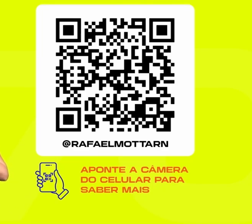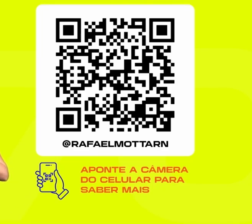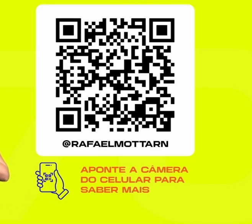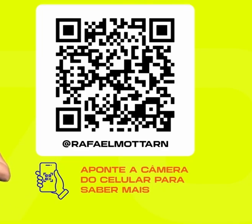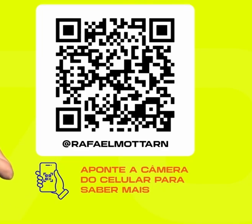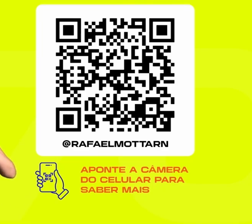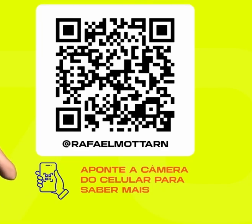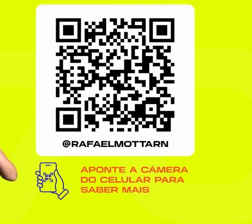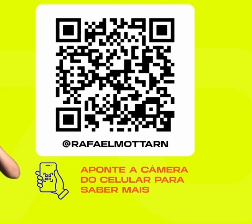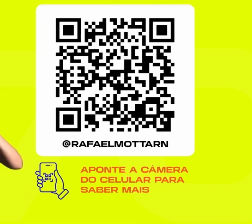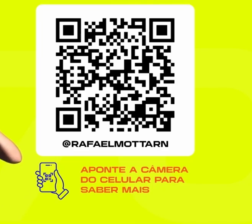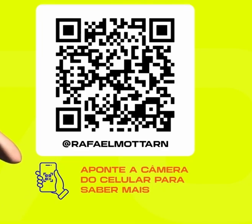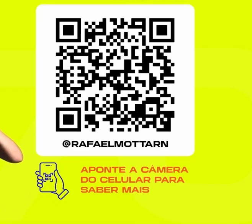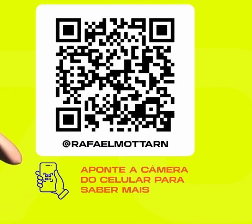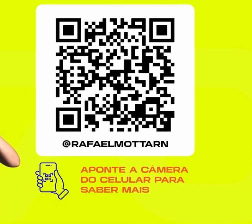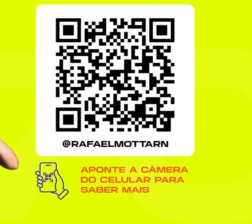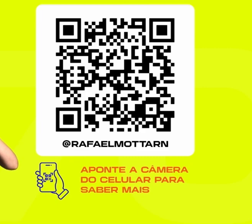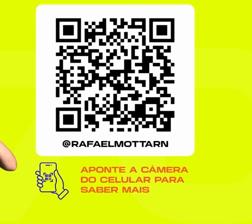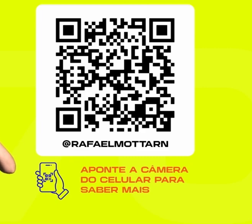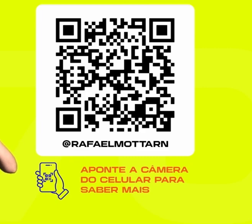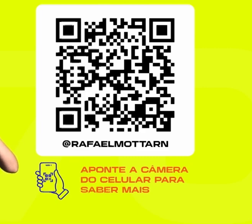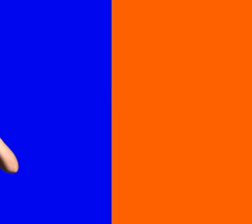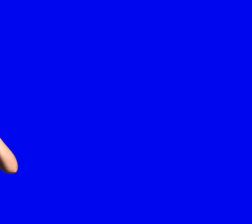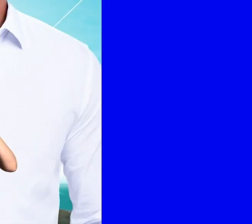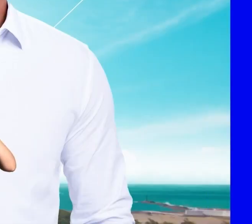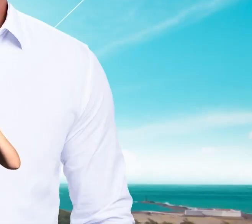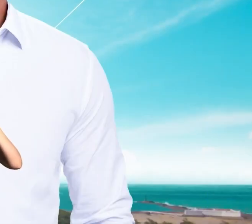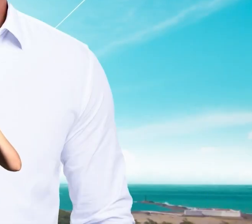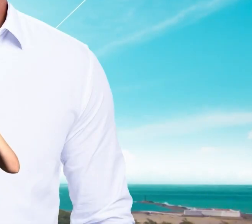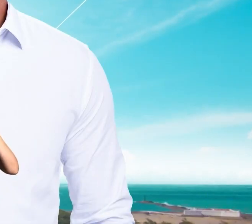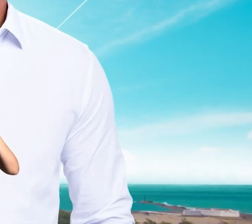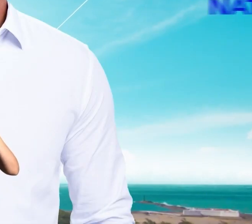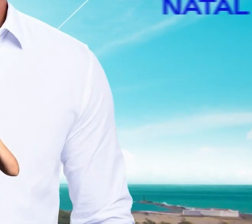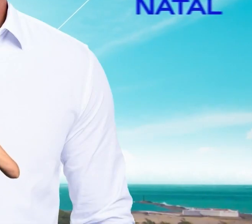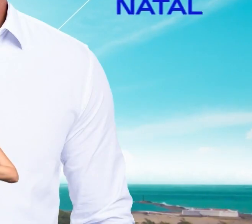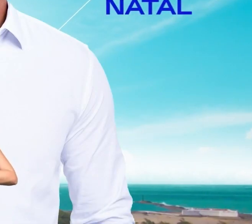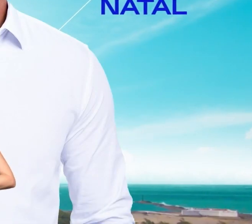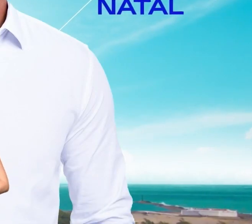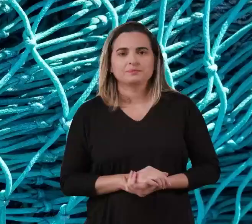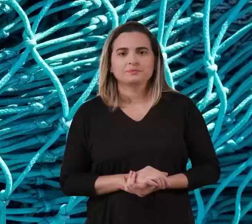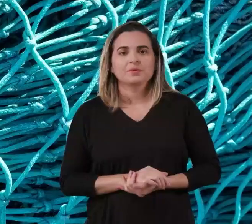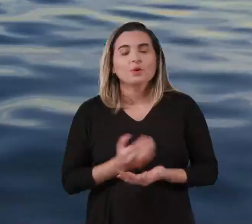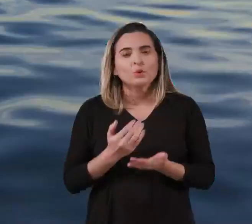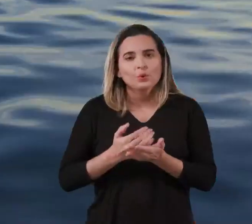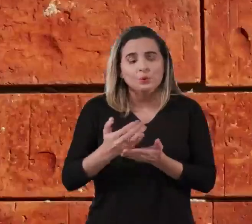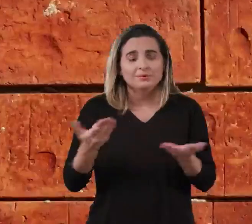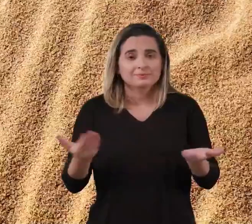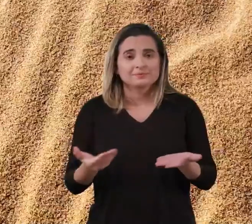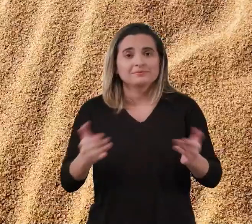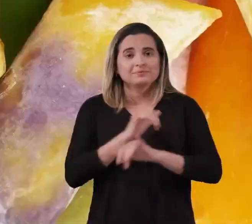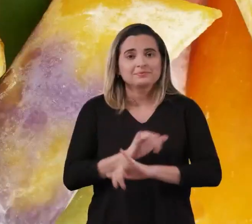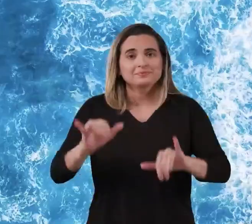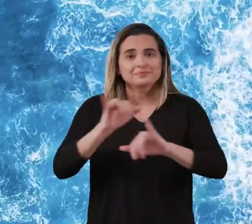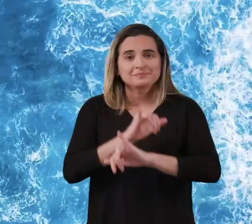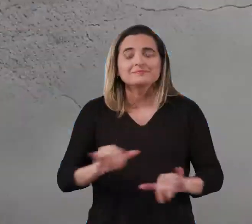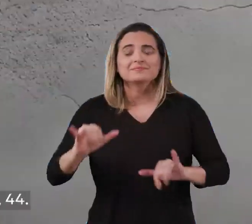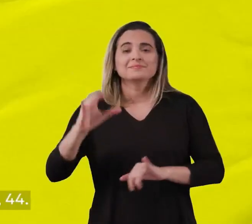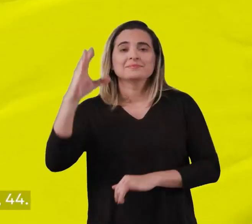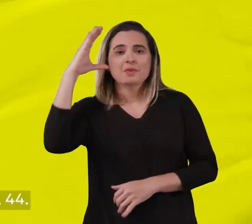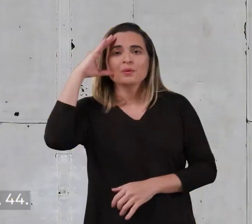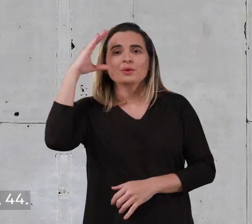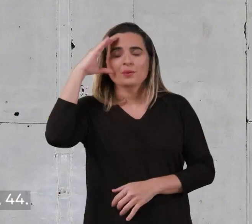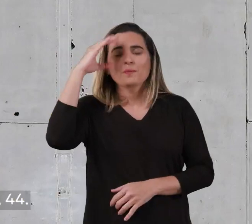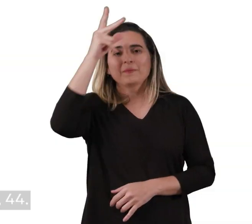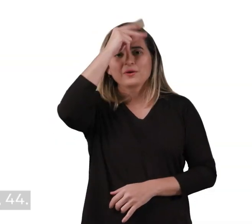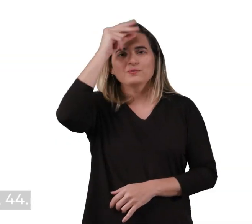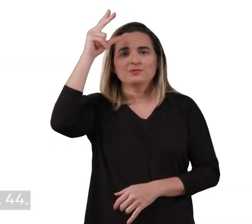aproveitamento sustentável das praias do Meio, Ponta Negra e Ridinha. Novo tempo para Natal. Começa agora o programa